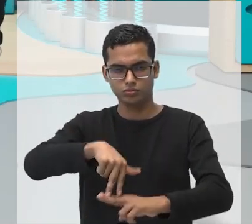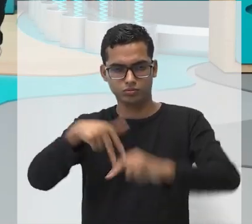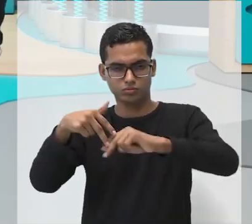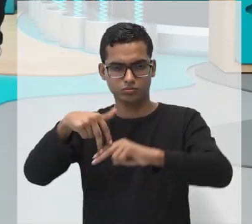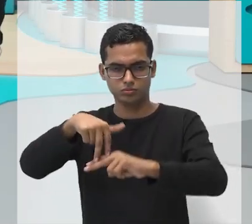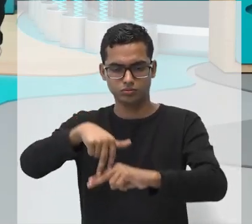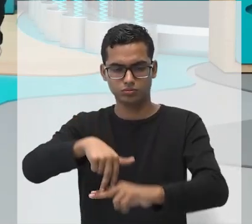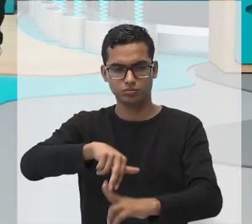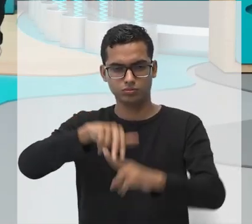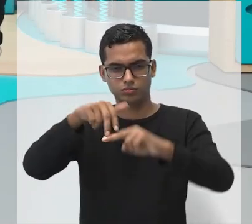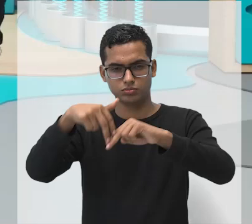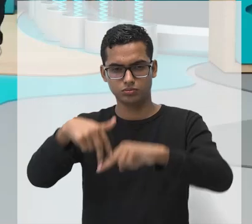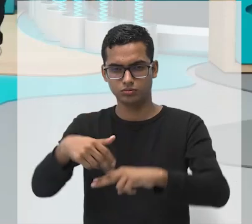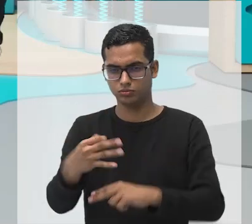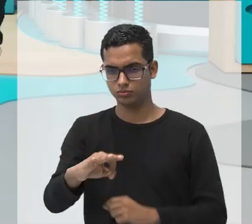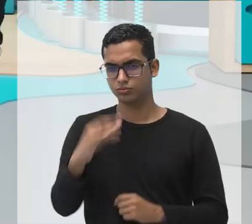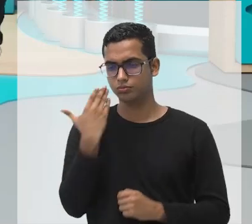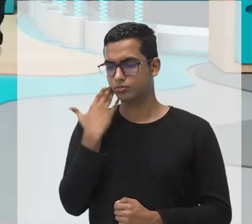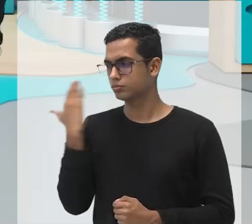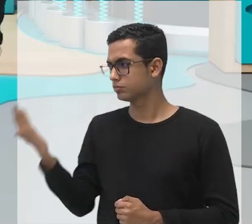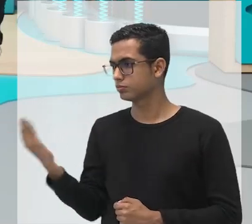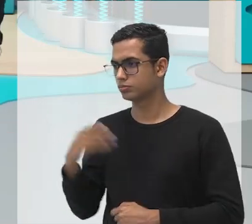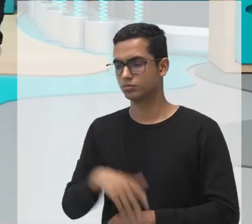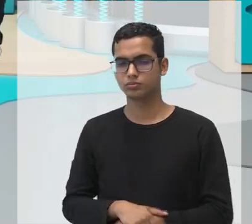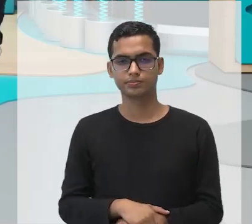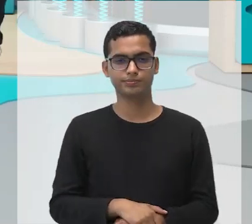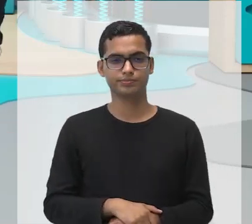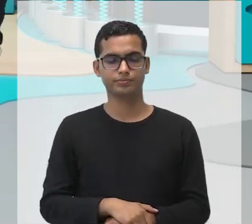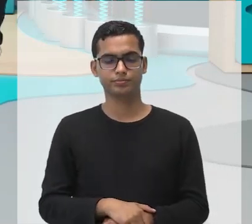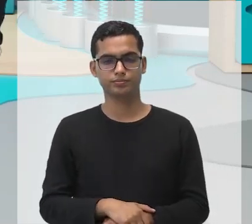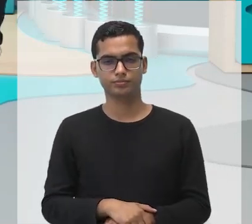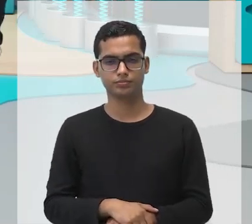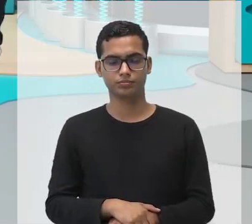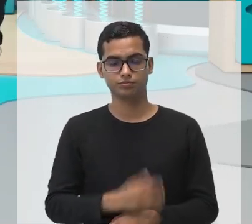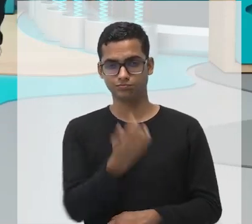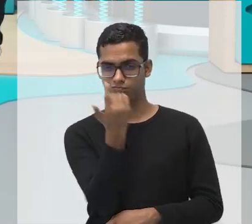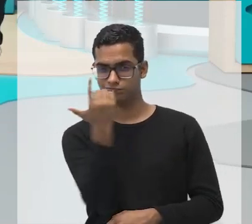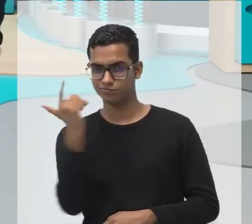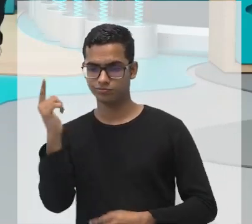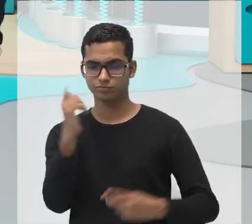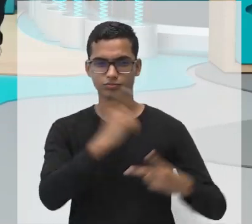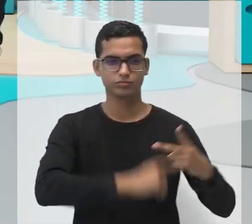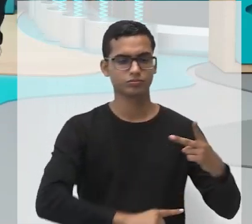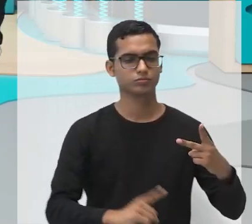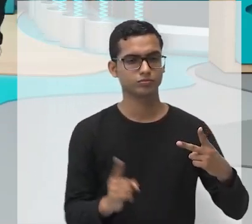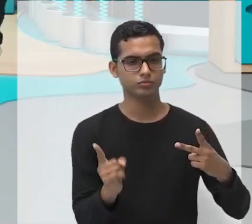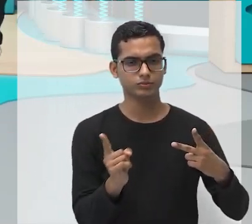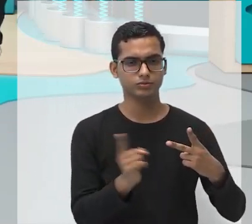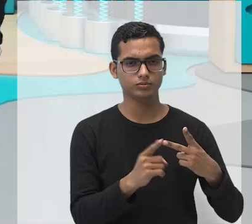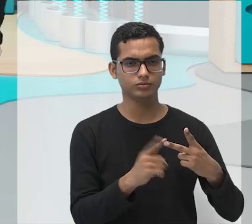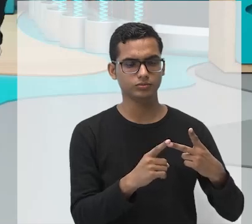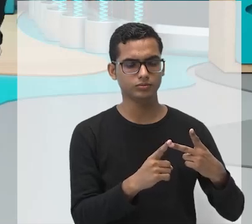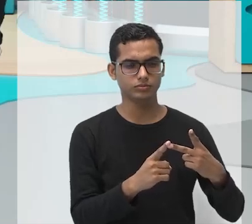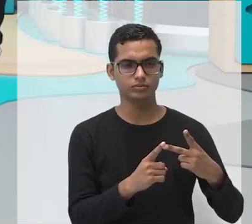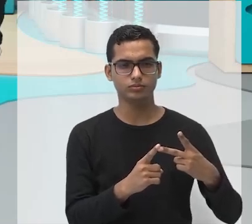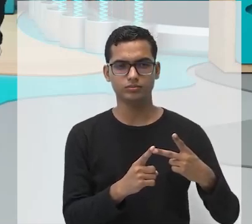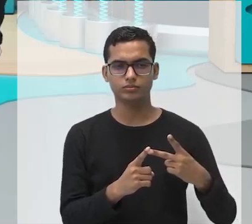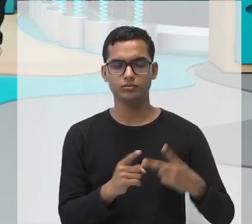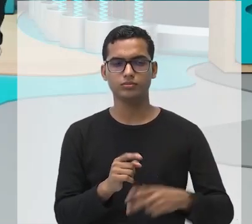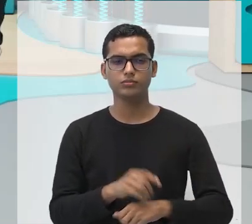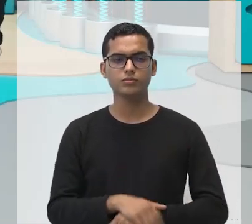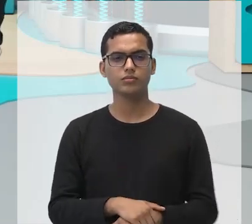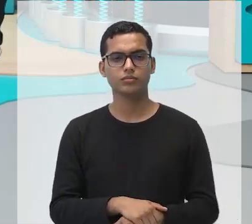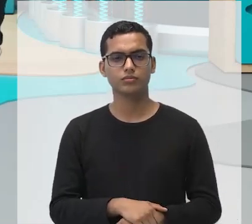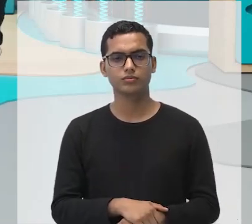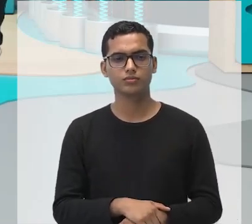Certo? Muito bem. Prosseguindo, eu tenho uma outra manobra para mostrar para vocês. Vamos ver qual